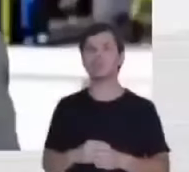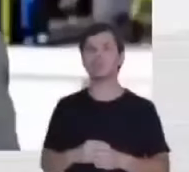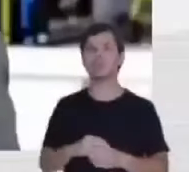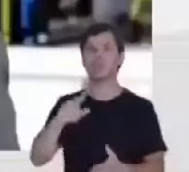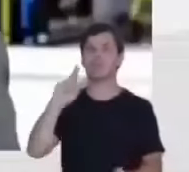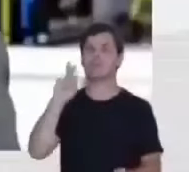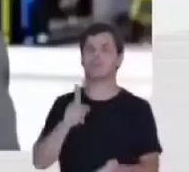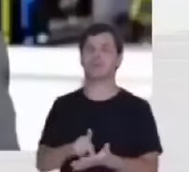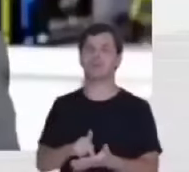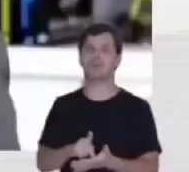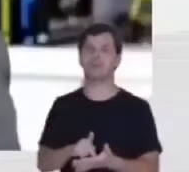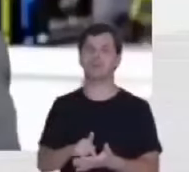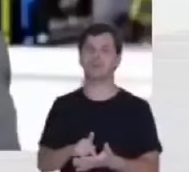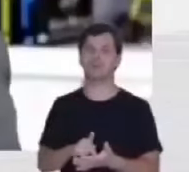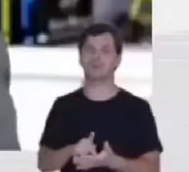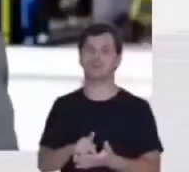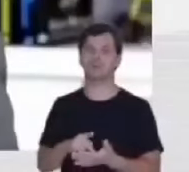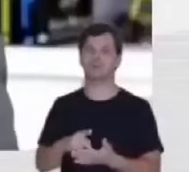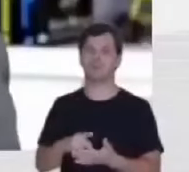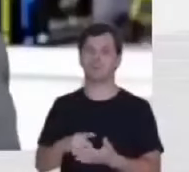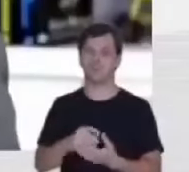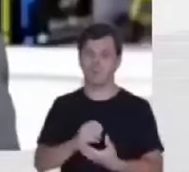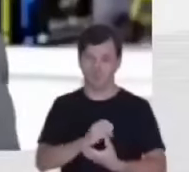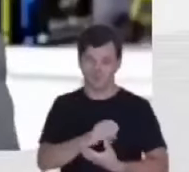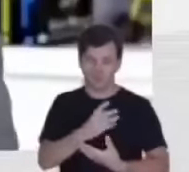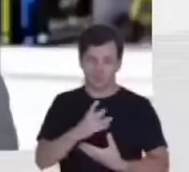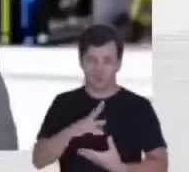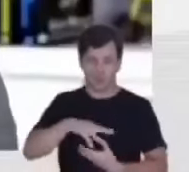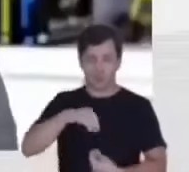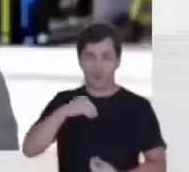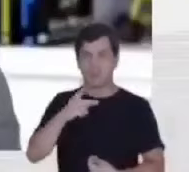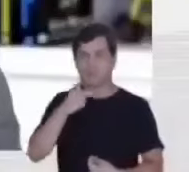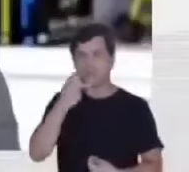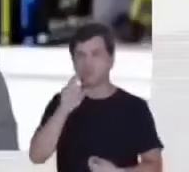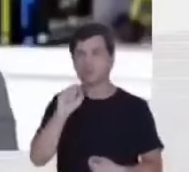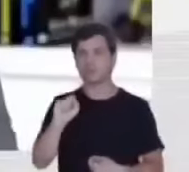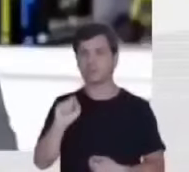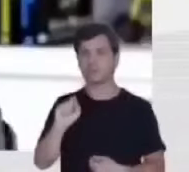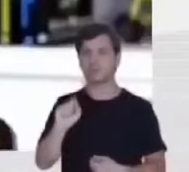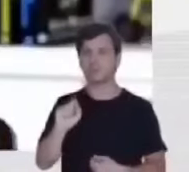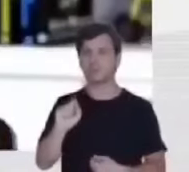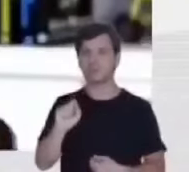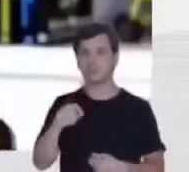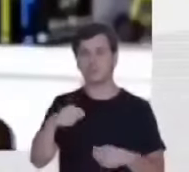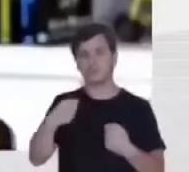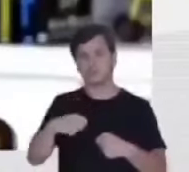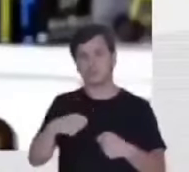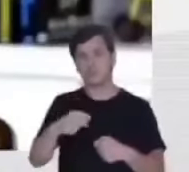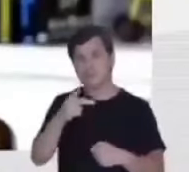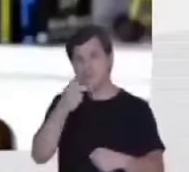a verdade, falando com o coração, falando com a alma, falando aquilo, sabe,